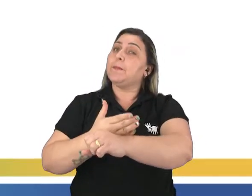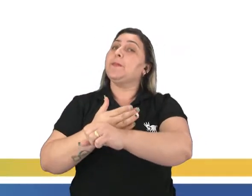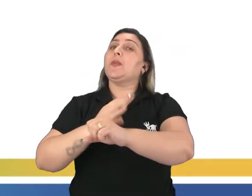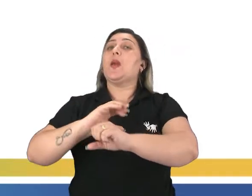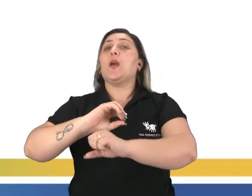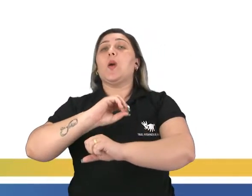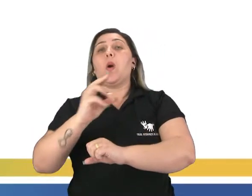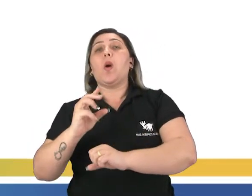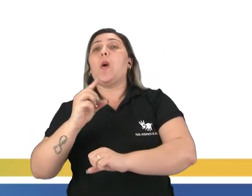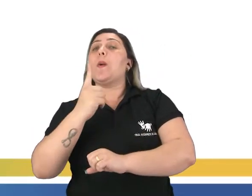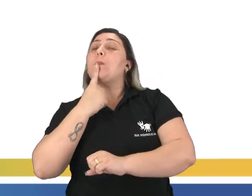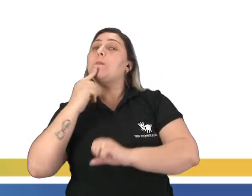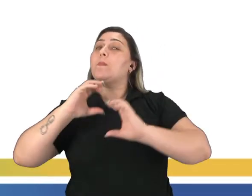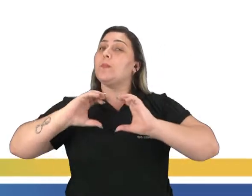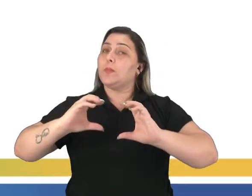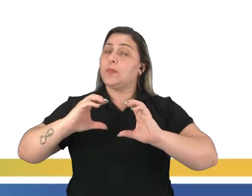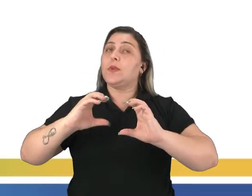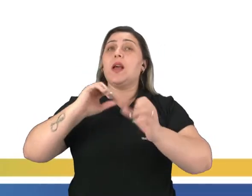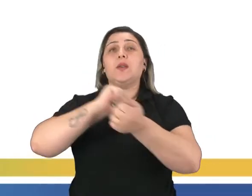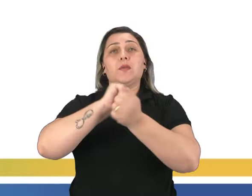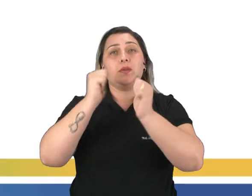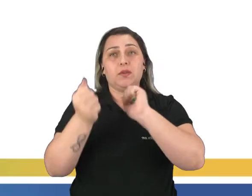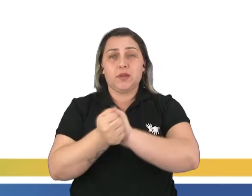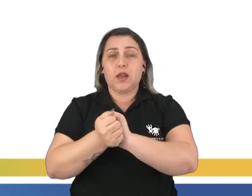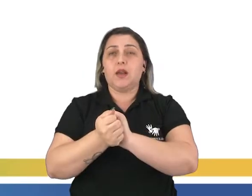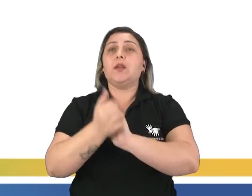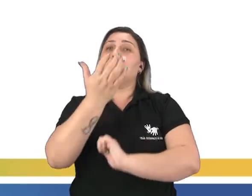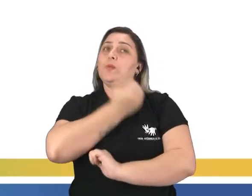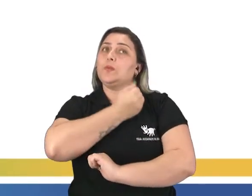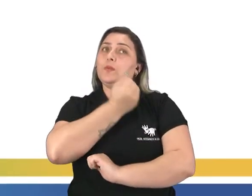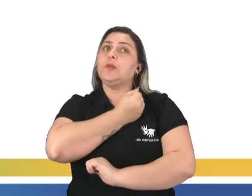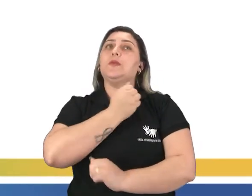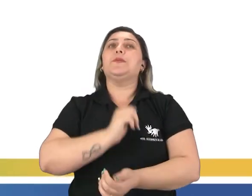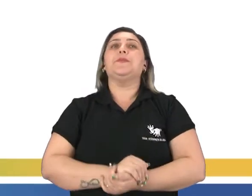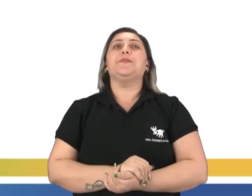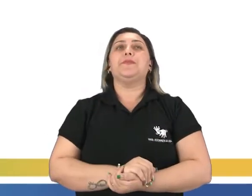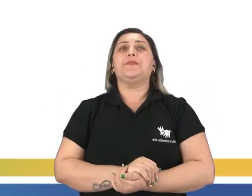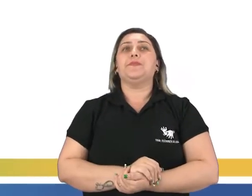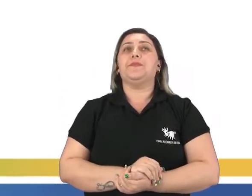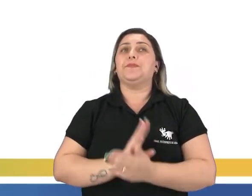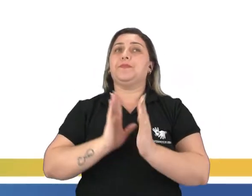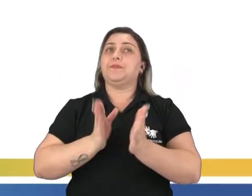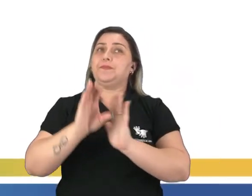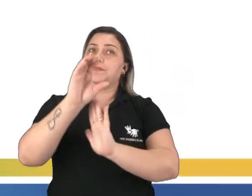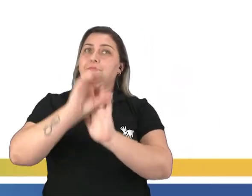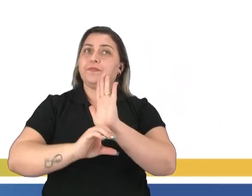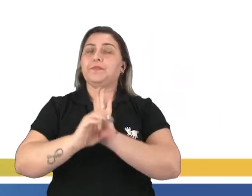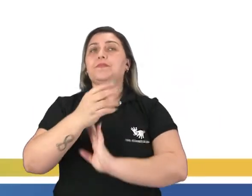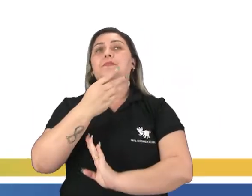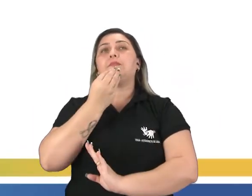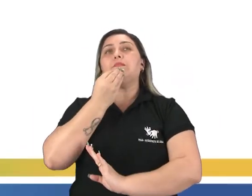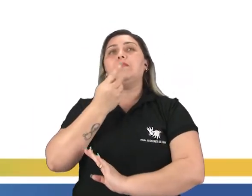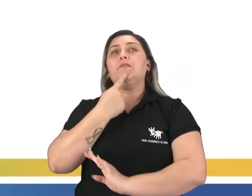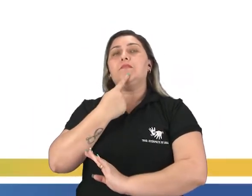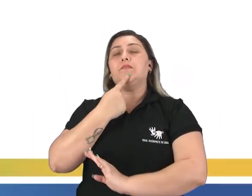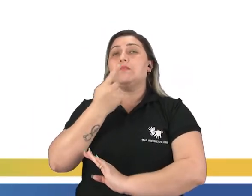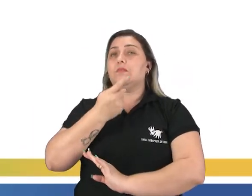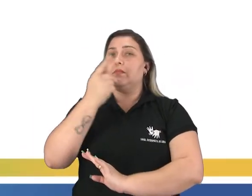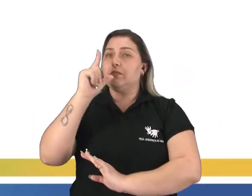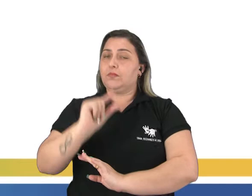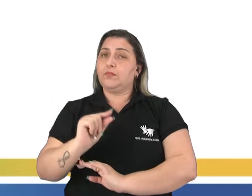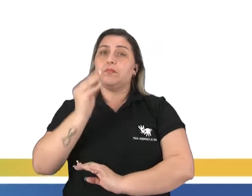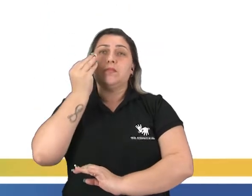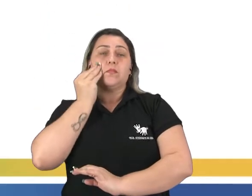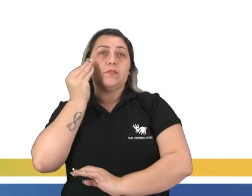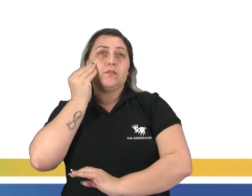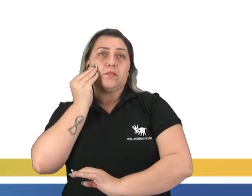essa chance a um certo número, pessoal. Tá ok? Então, já os conceitos da probabilidade, a gente tem que falar um pouco sobre